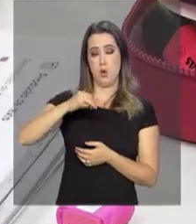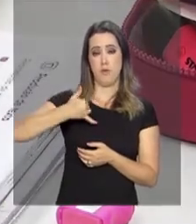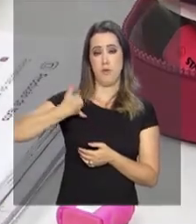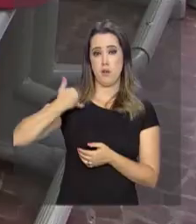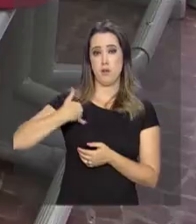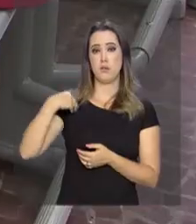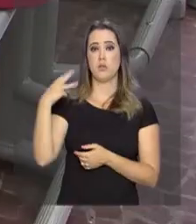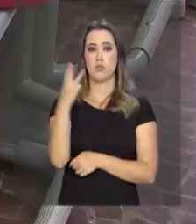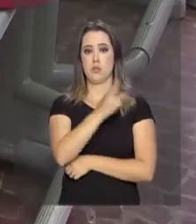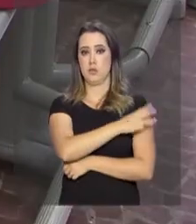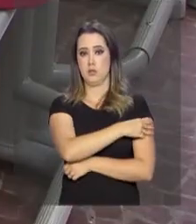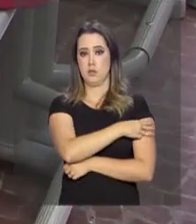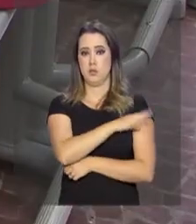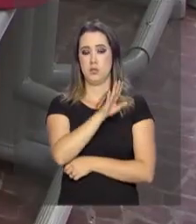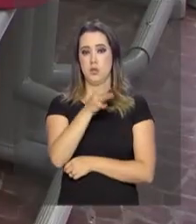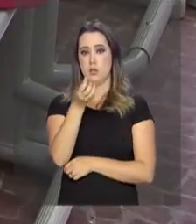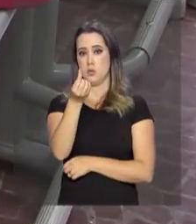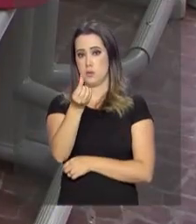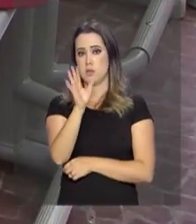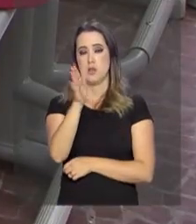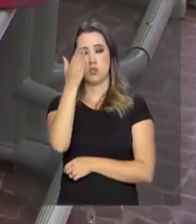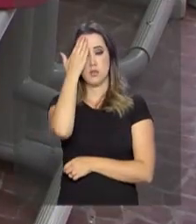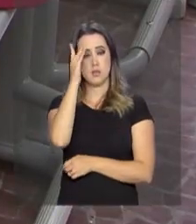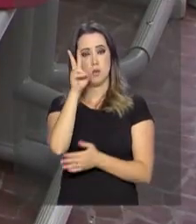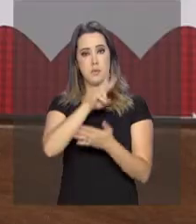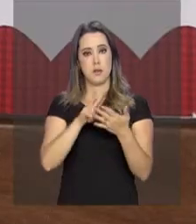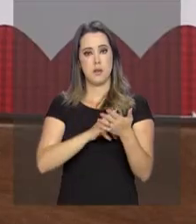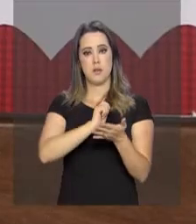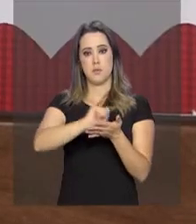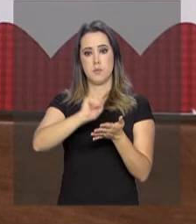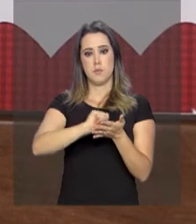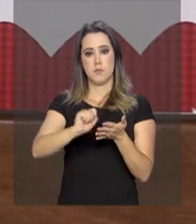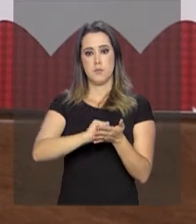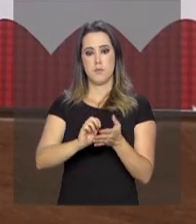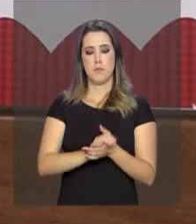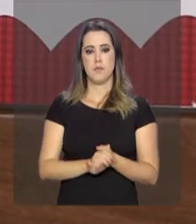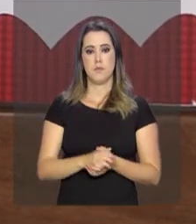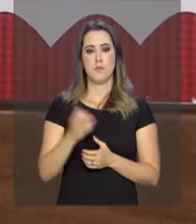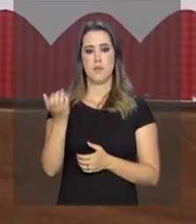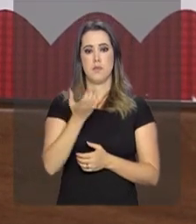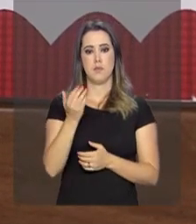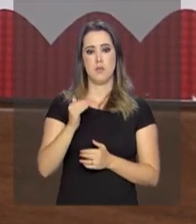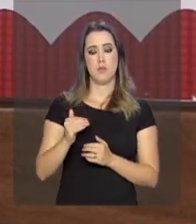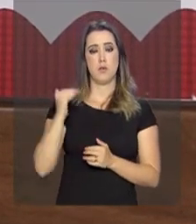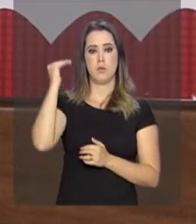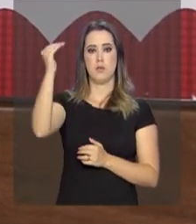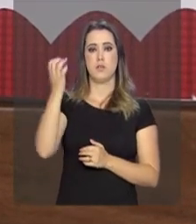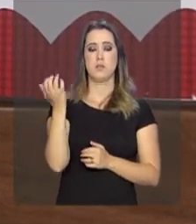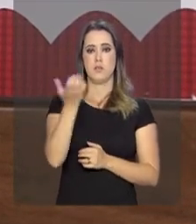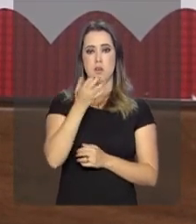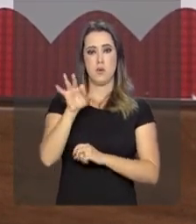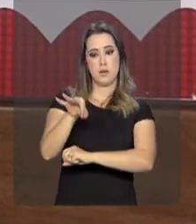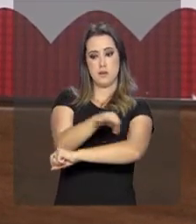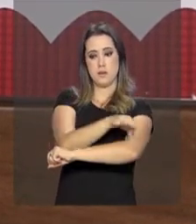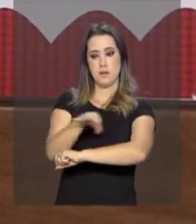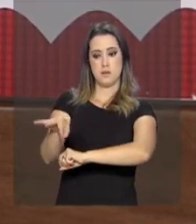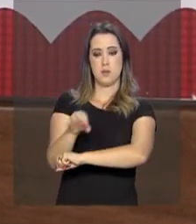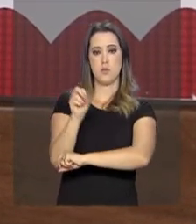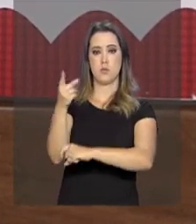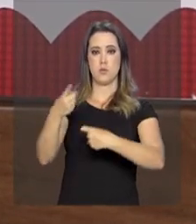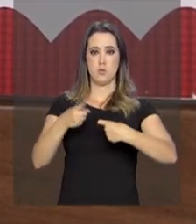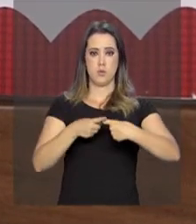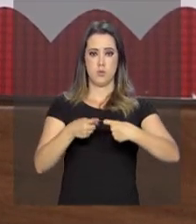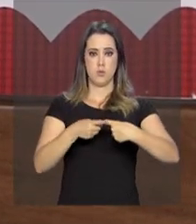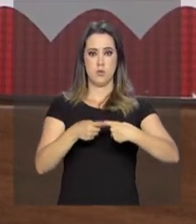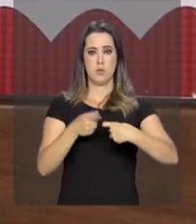fundamental. Desde os 6, já sabe ler e escrever. Quando eu crescer, eu quero ser arquiteta ou médica, porque eu